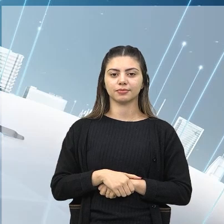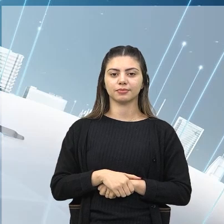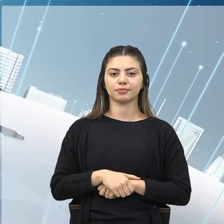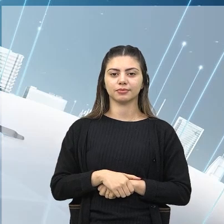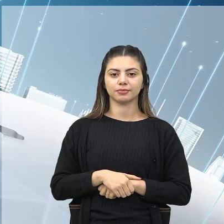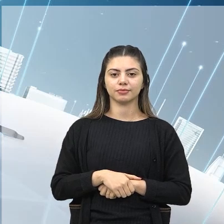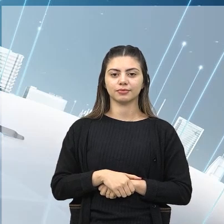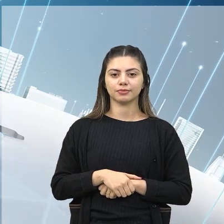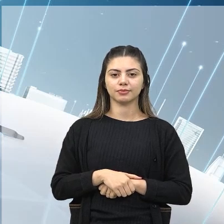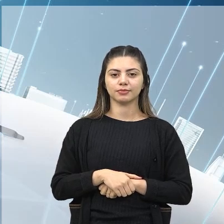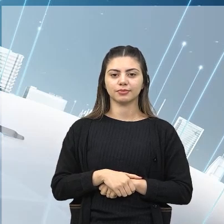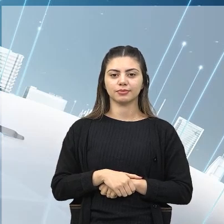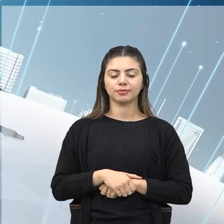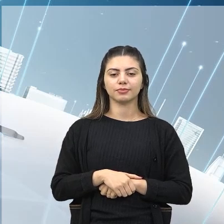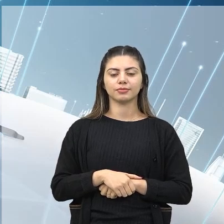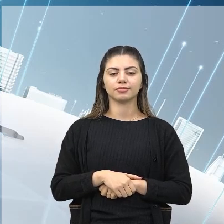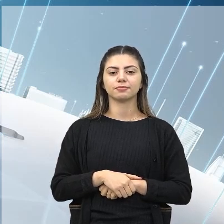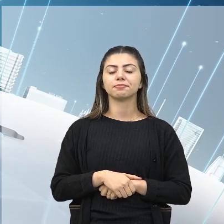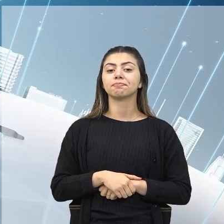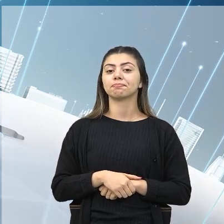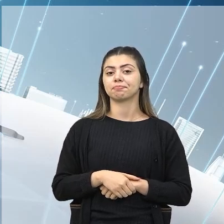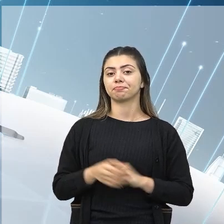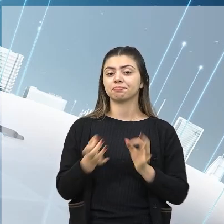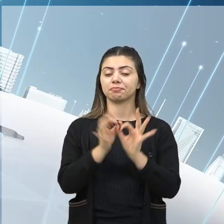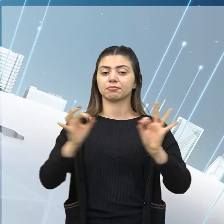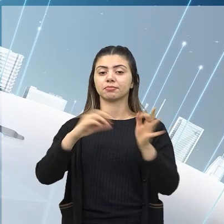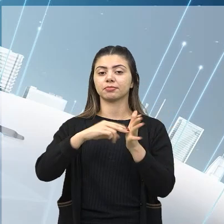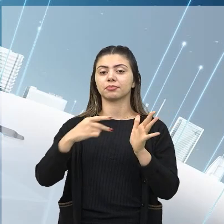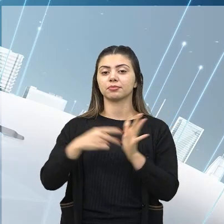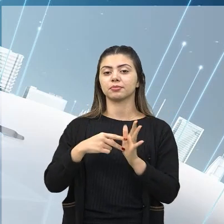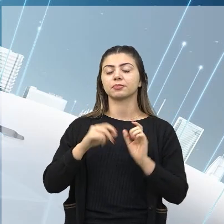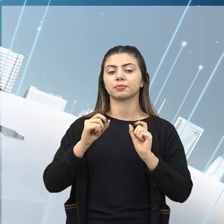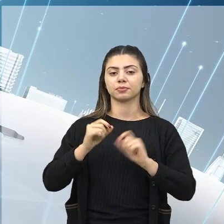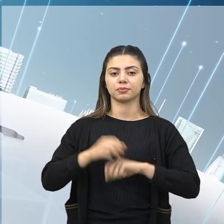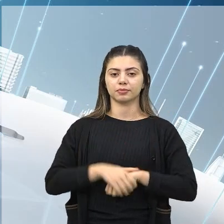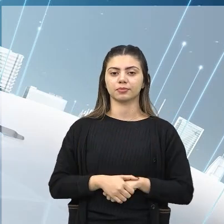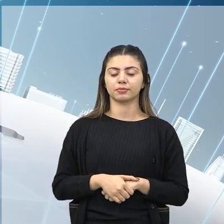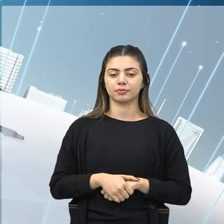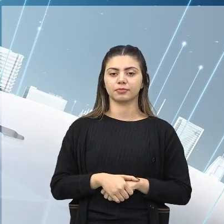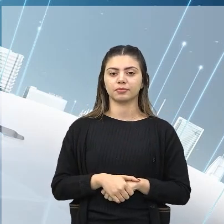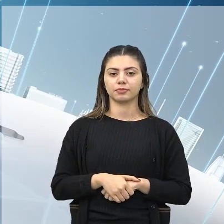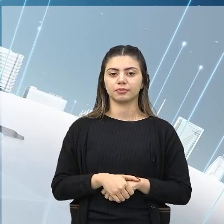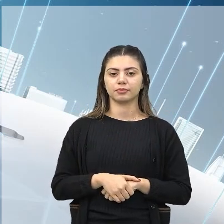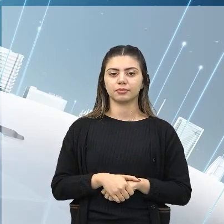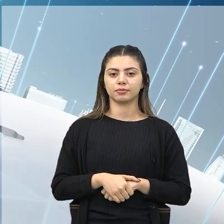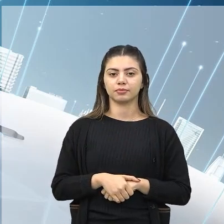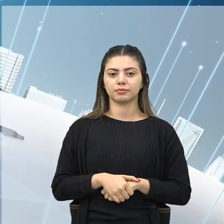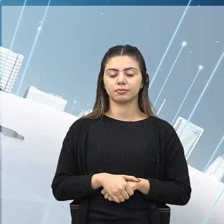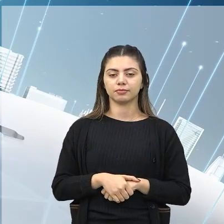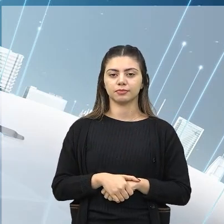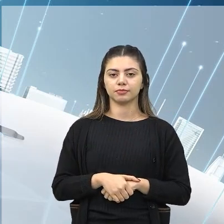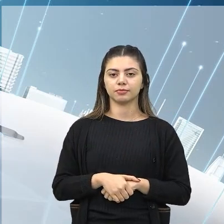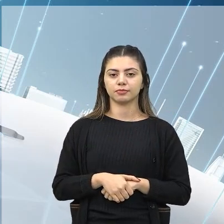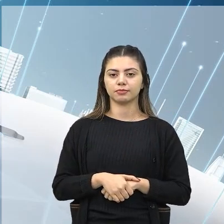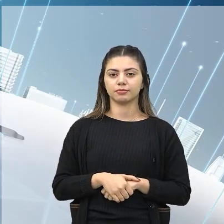50 years? Como que você pensa, né? O que você